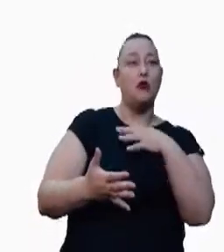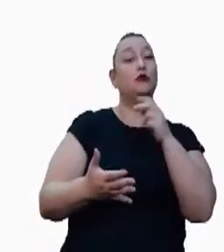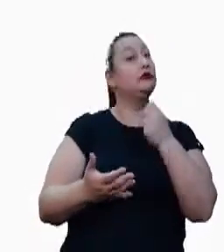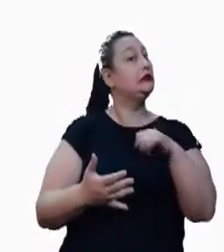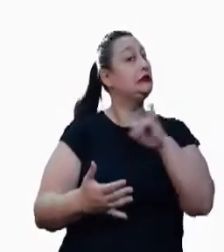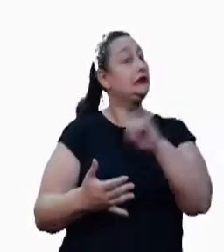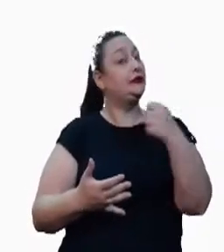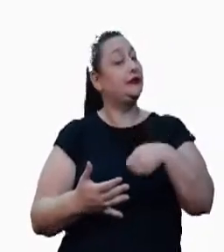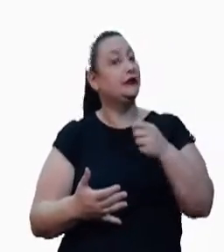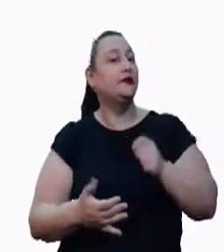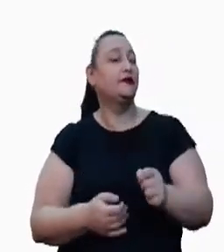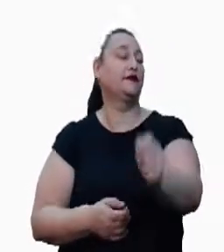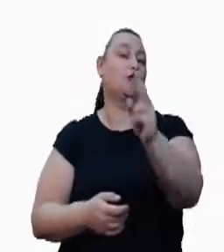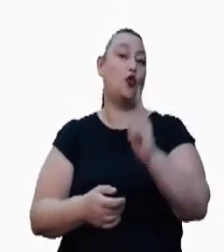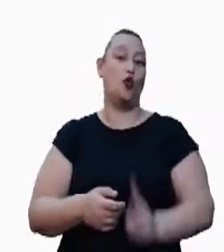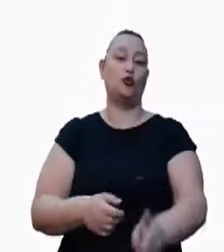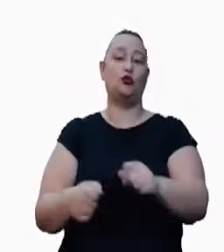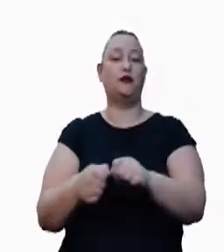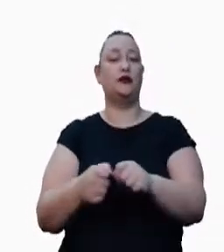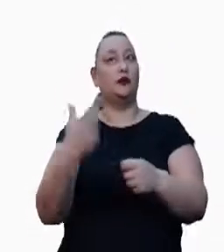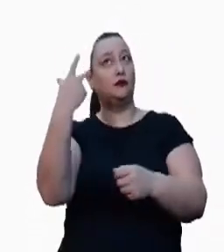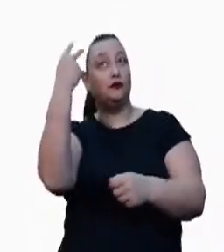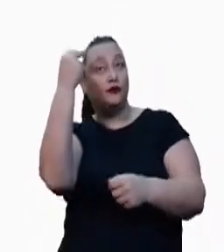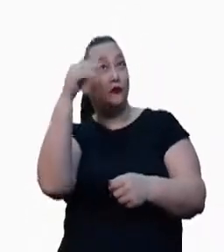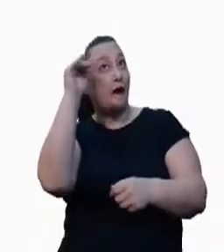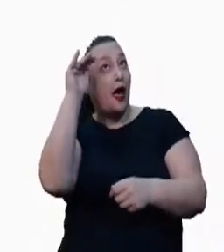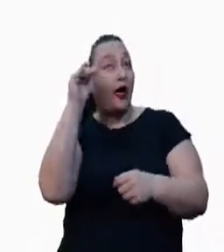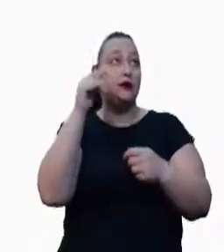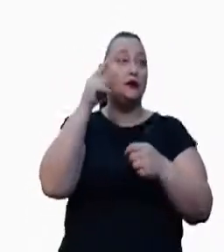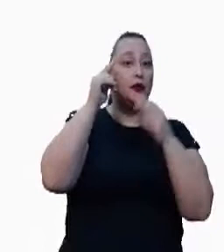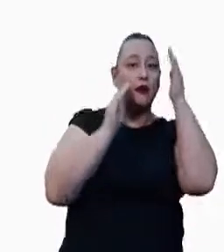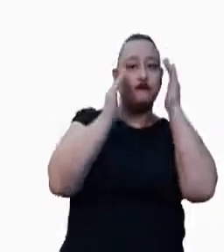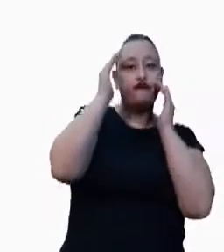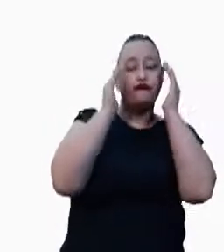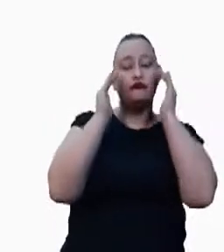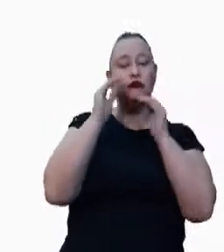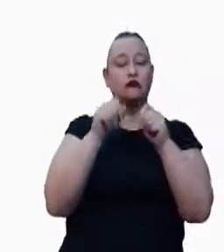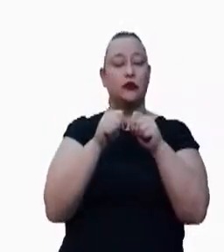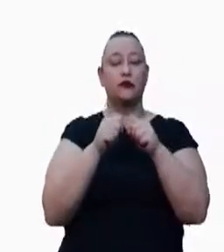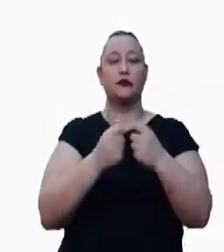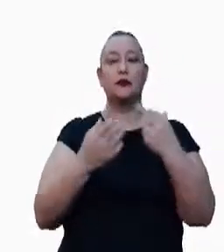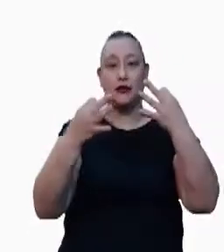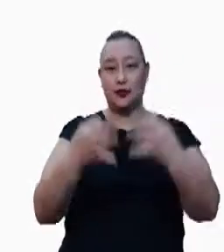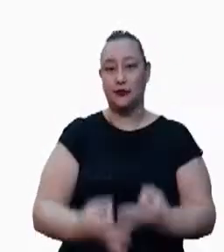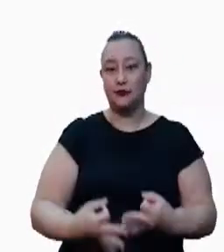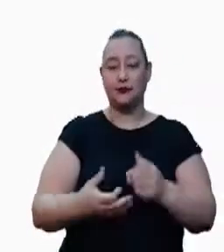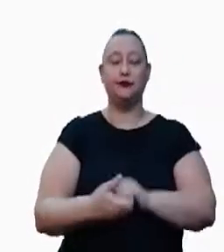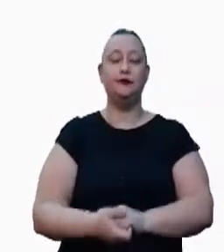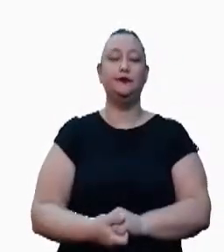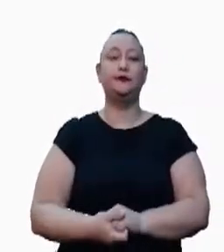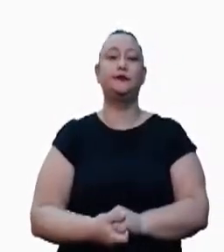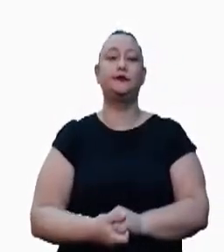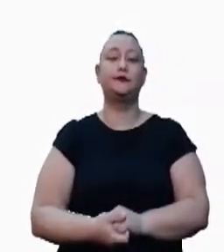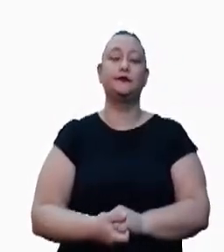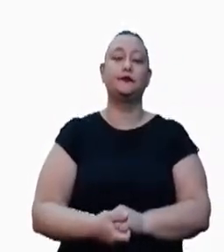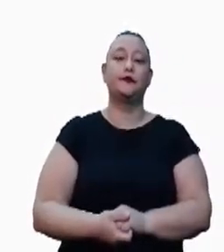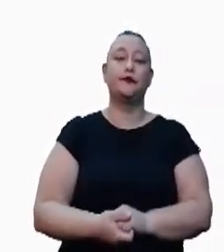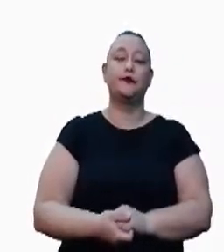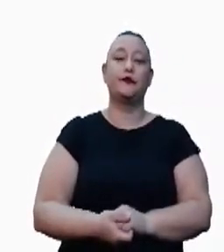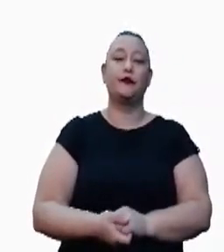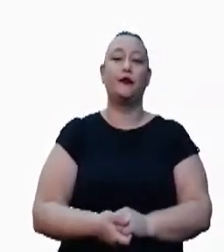fazer uma correçãozinha, uma dose a mais aqui, para equilibrar os dois lados do rosto, por exemplo. A